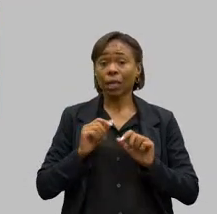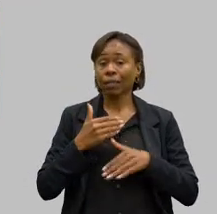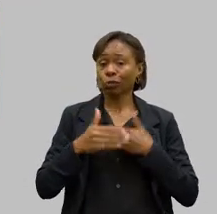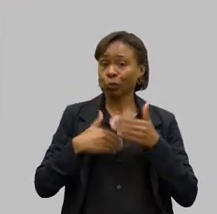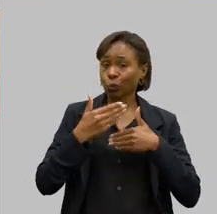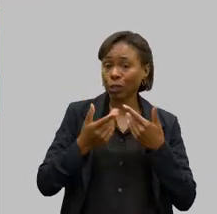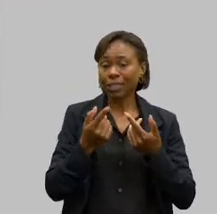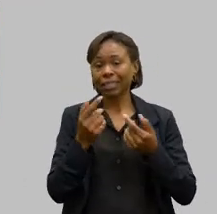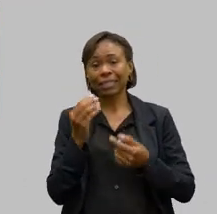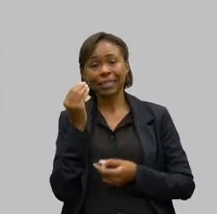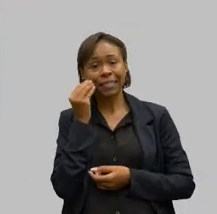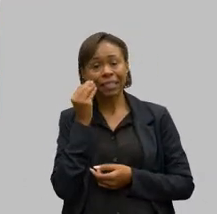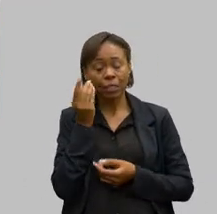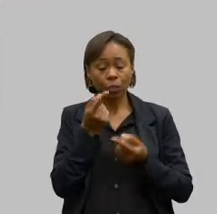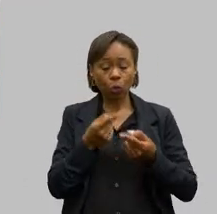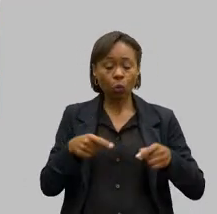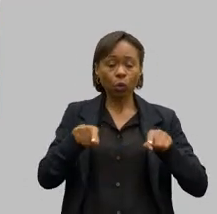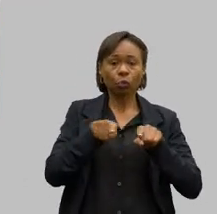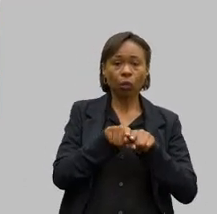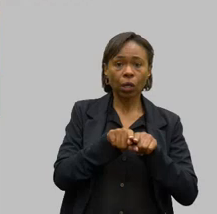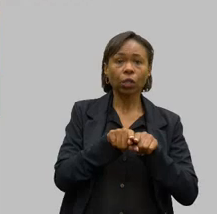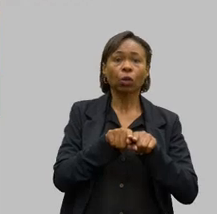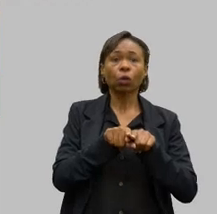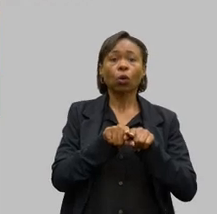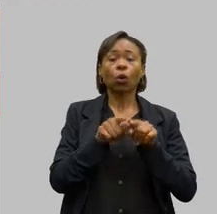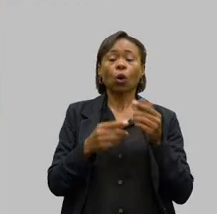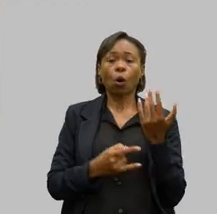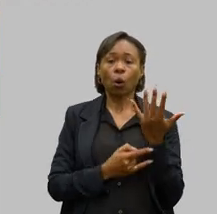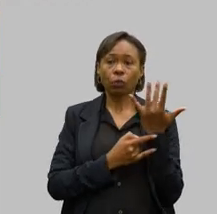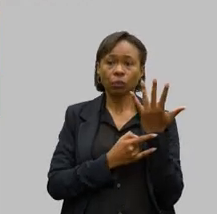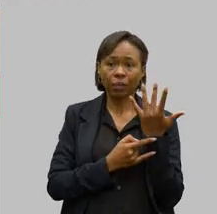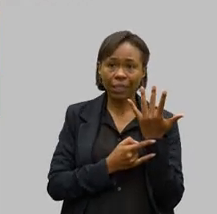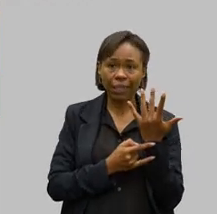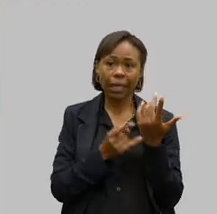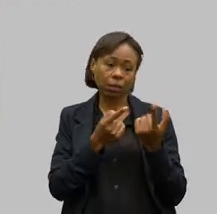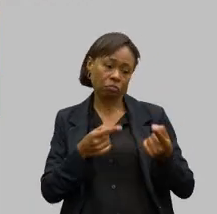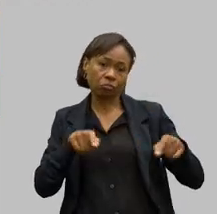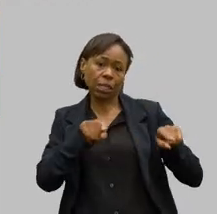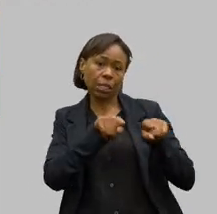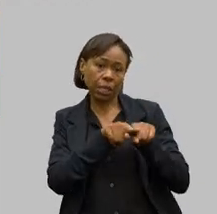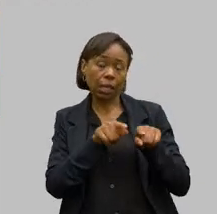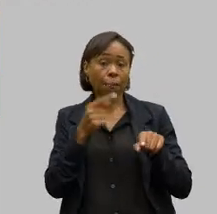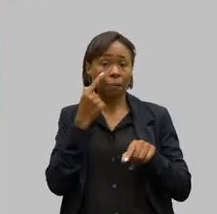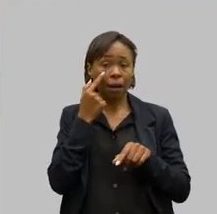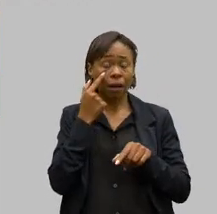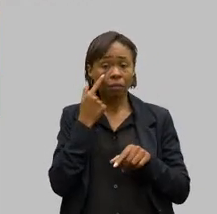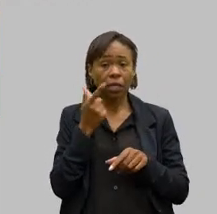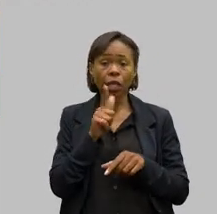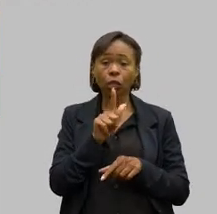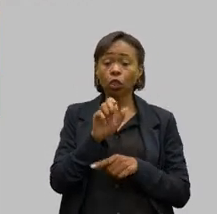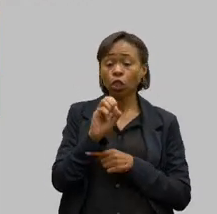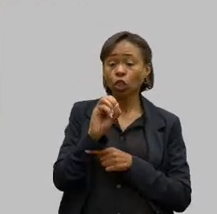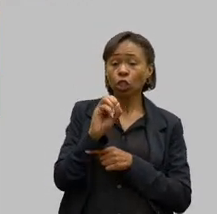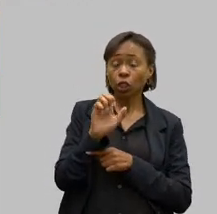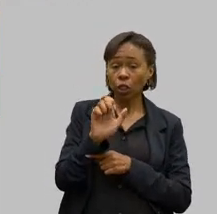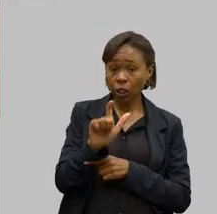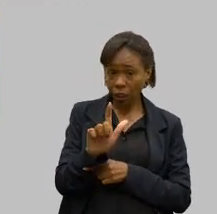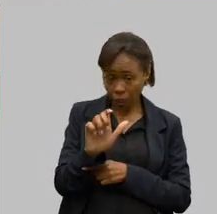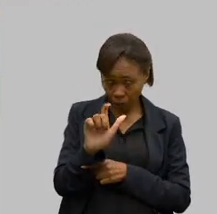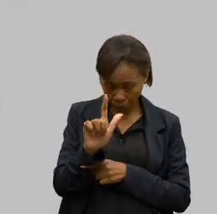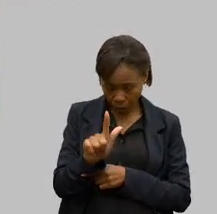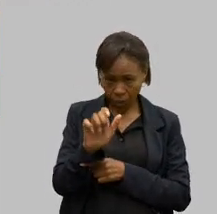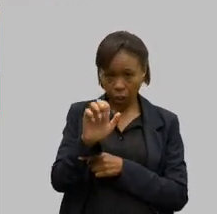parceria com a Universidade Federal de Minas Gerais para que possamos fazer o georreferenciamento das redes de